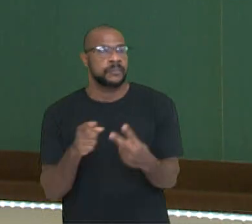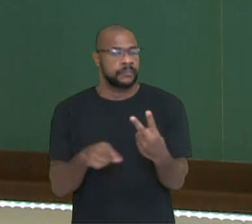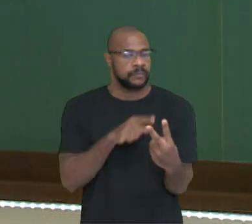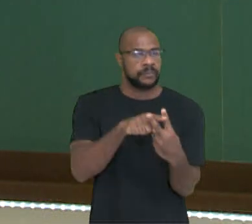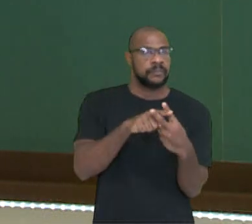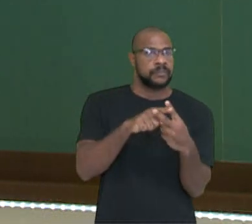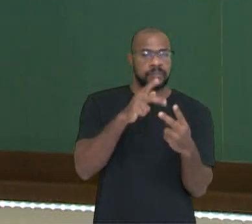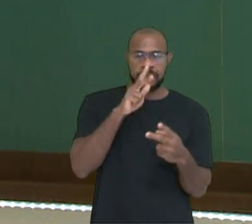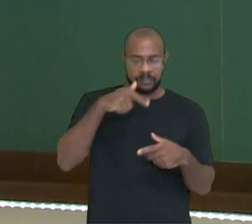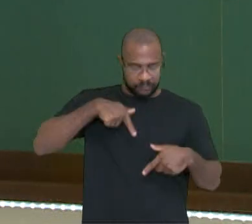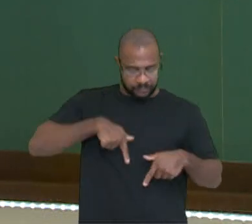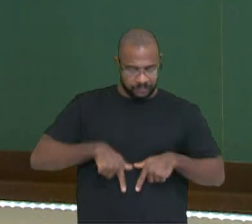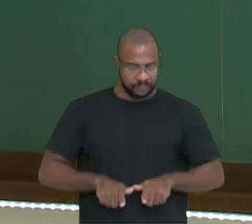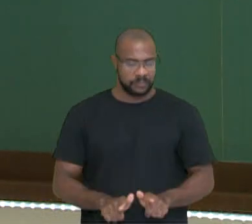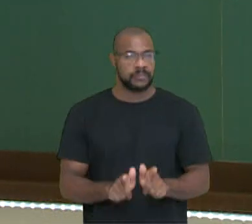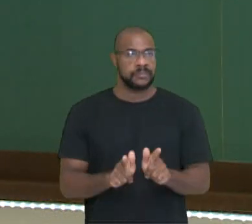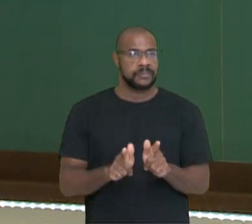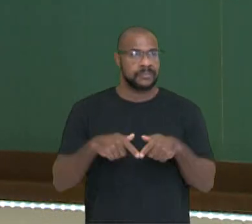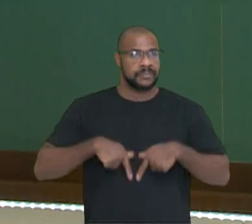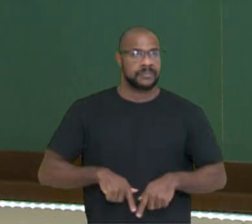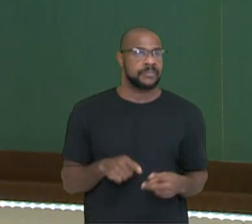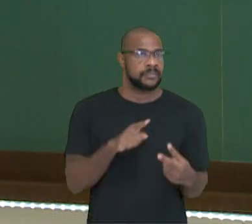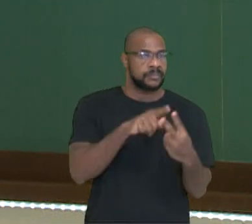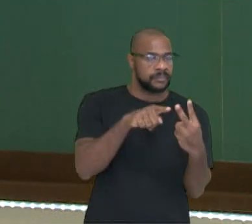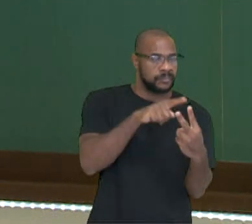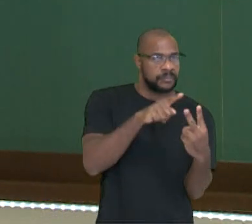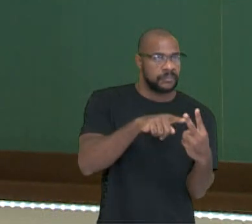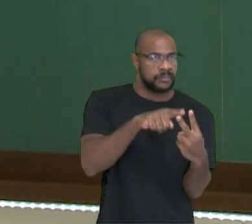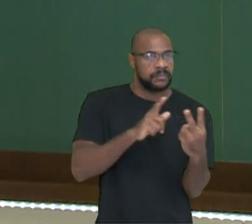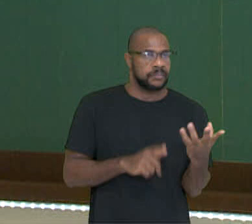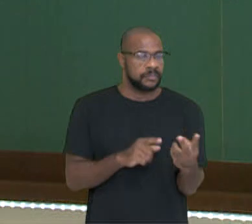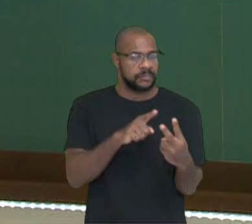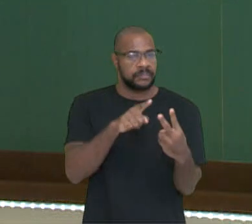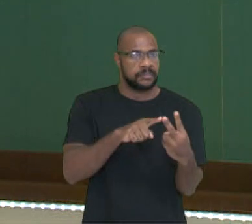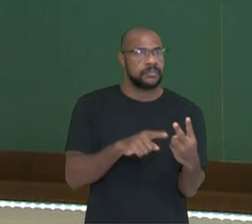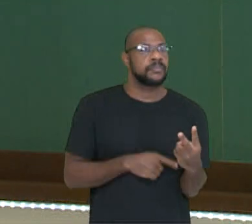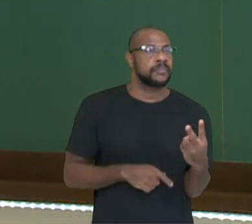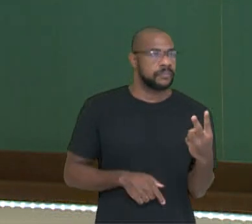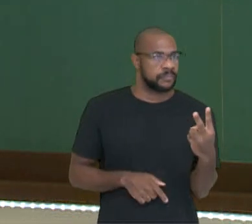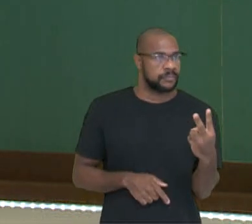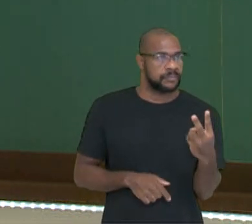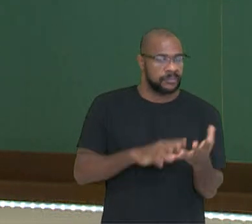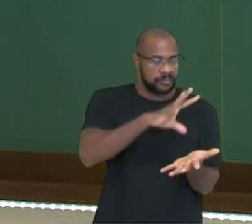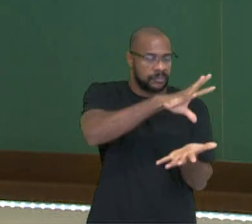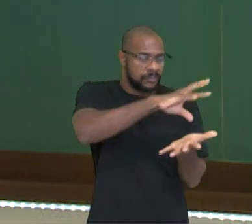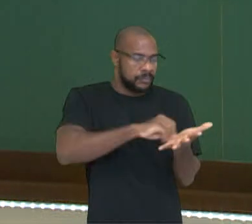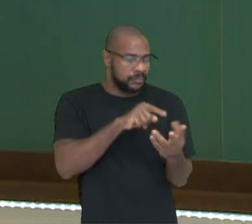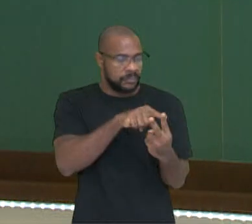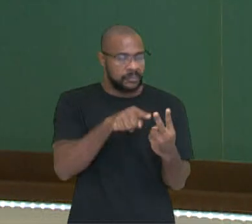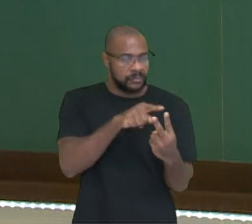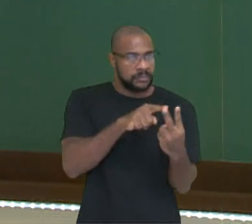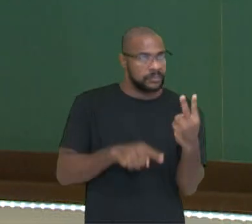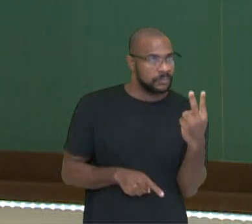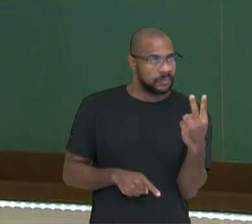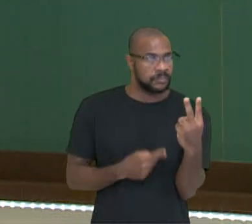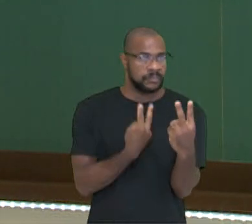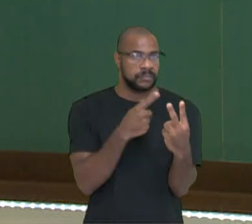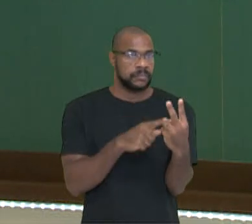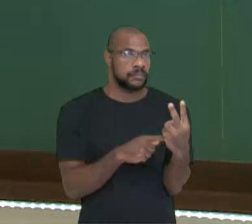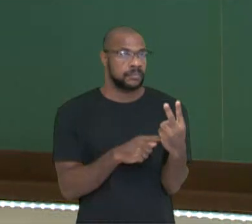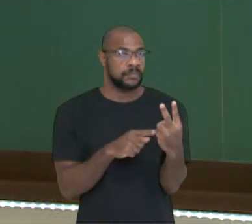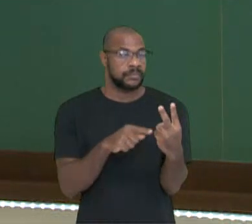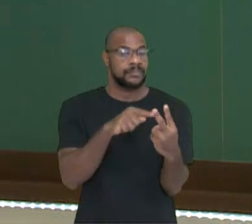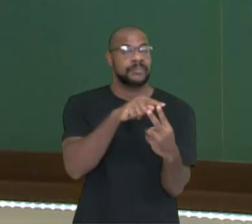gêmeos monozigóticos, que são aqueles que são clones, né, que vieram de um único óvulo, de um único espermatozoide. E aqui está dizendo que todos eles